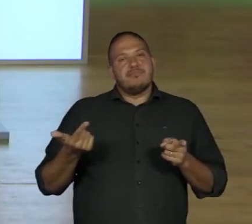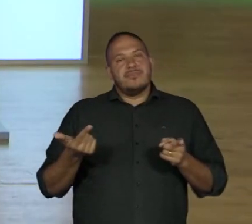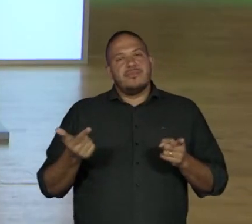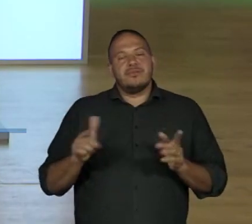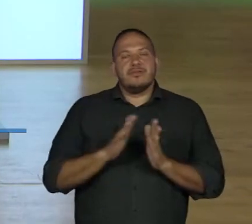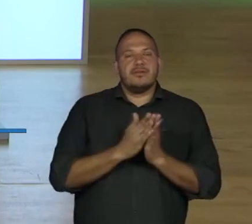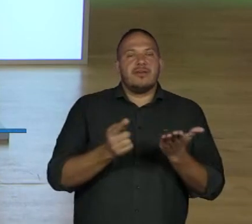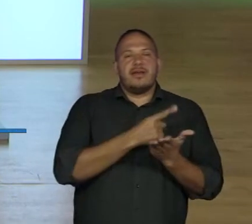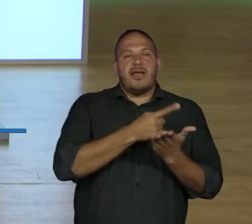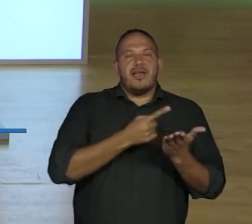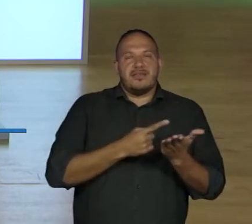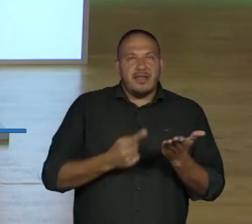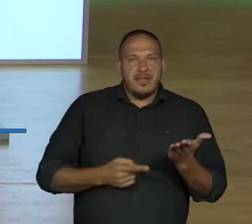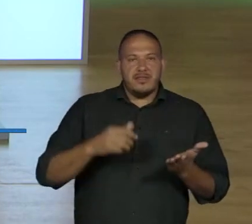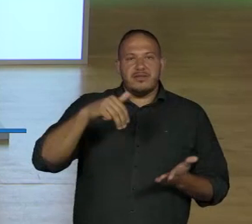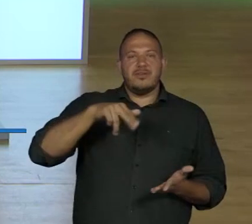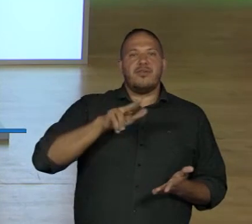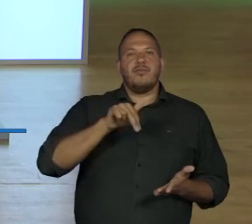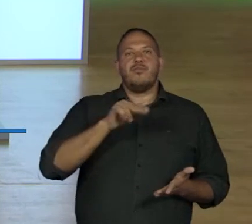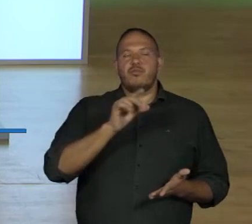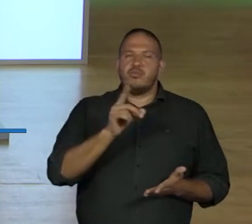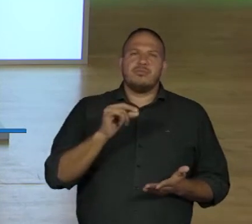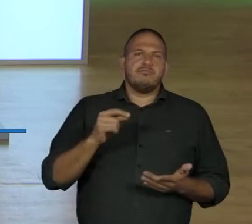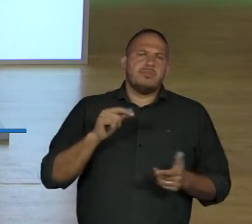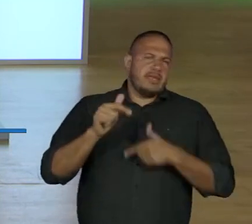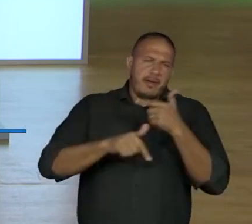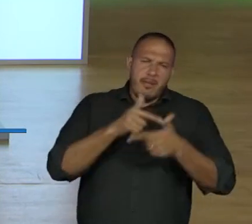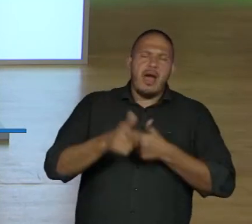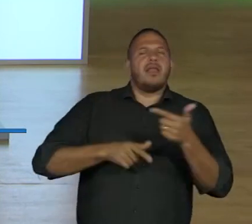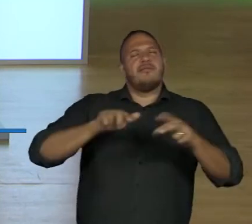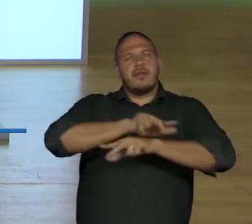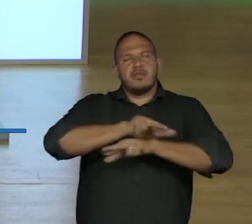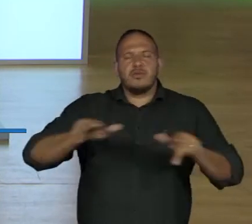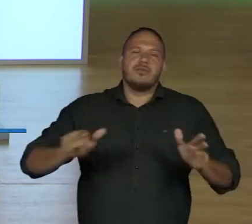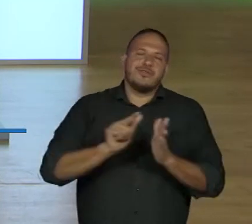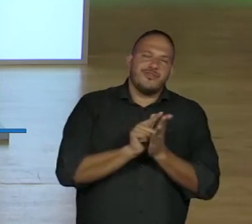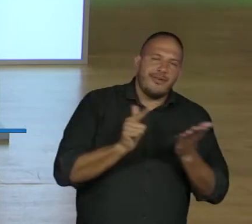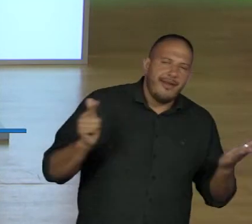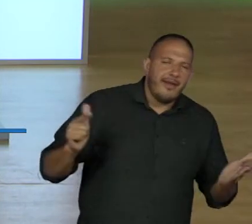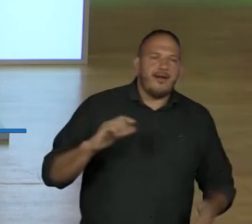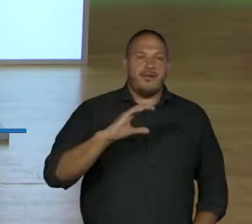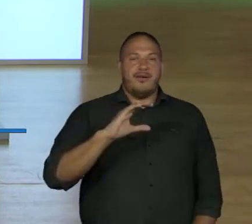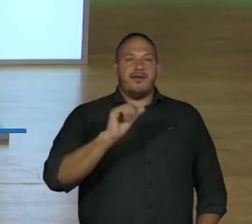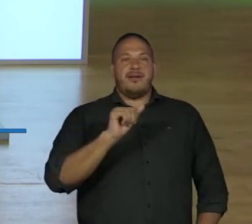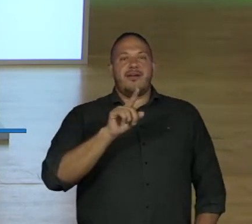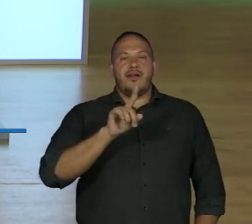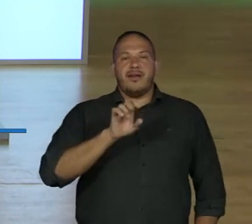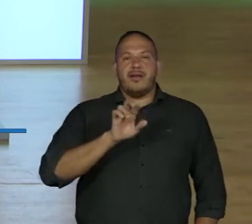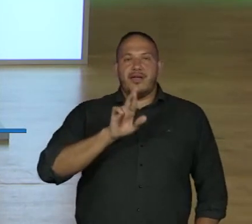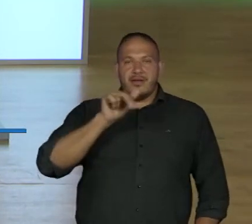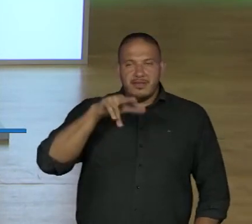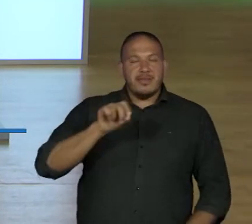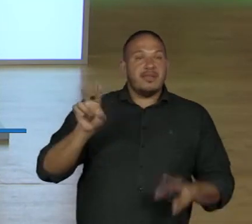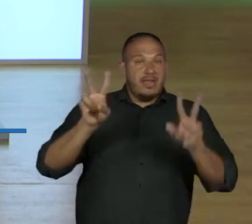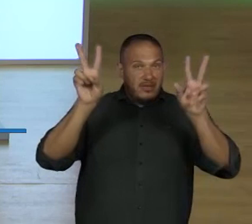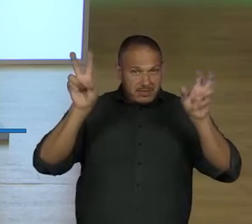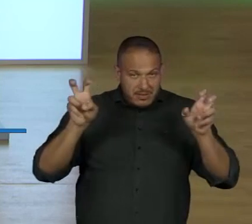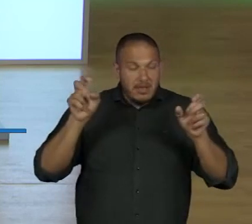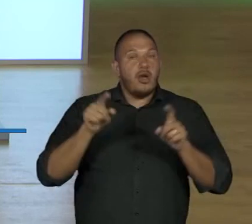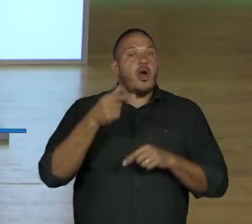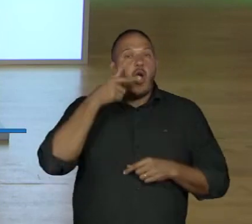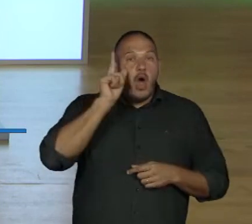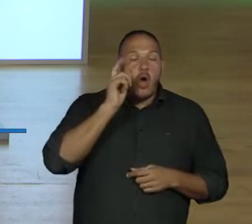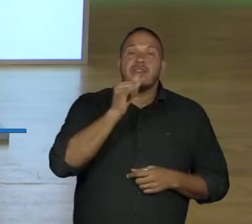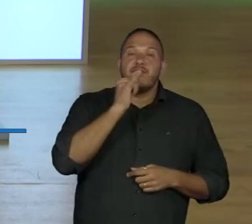falei, tem várias sessões, né? Sim, Nós vários trabalhamos cadernos. as sessões dos jornais, os cadernos, Ontem foi uma notícia sobre a sessão